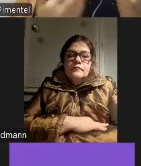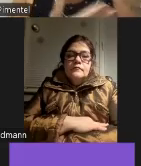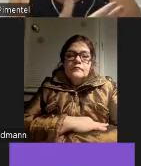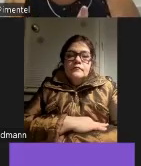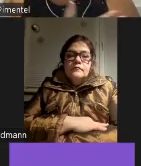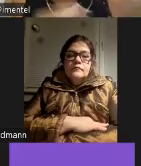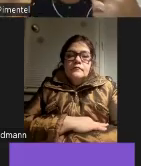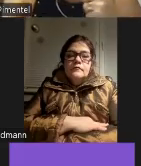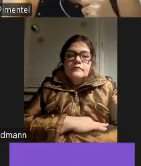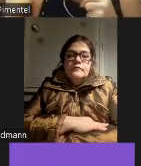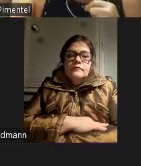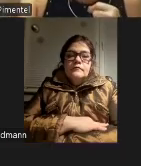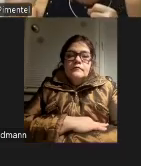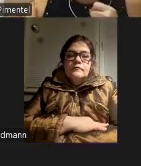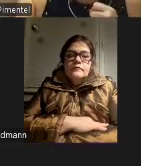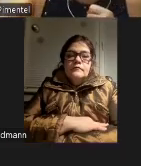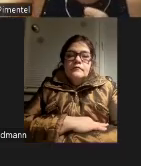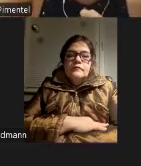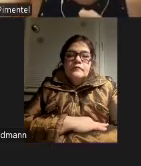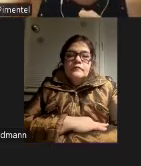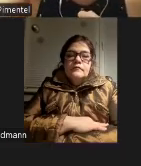né, do desligamento